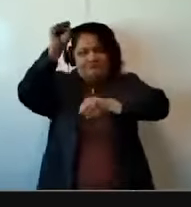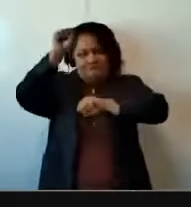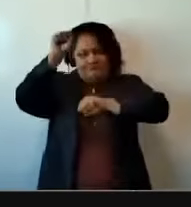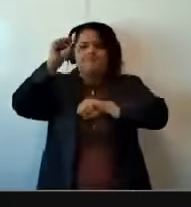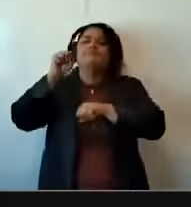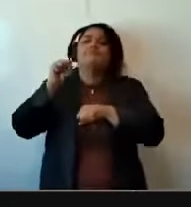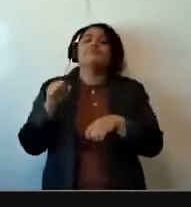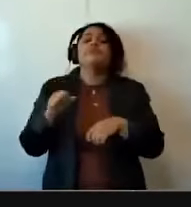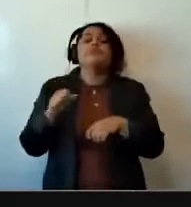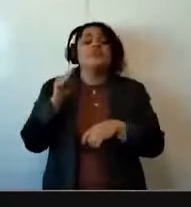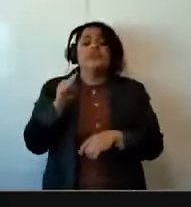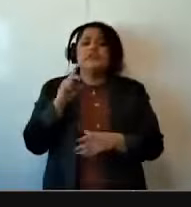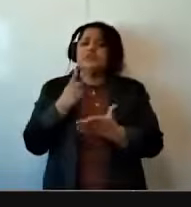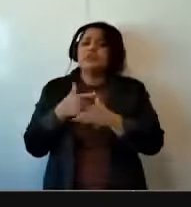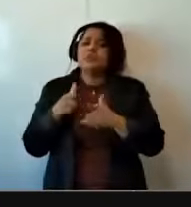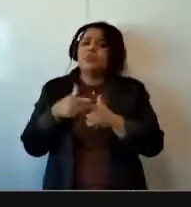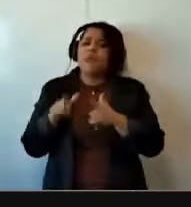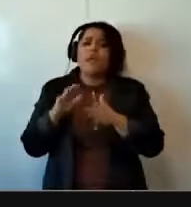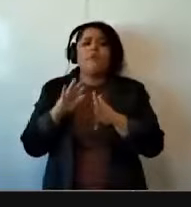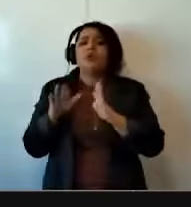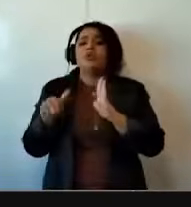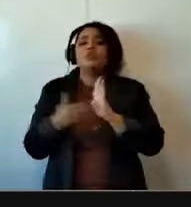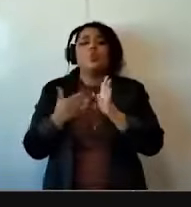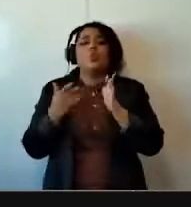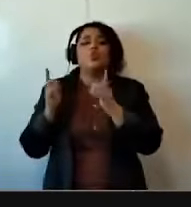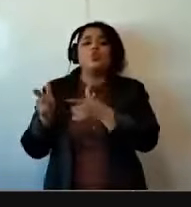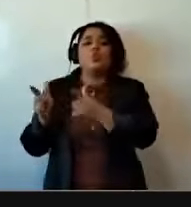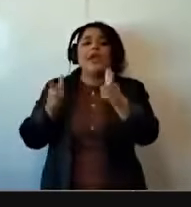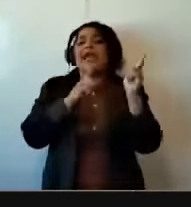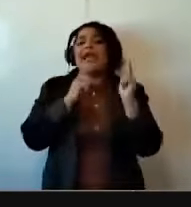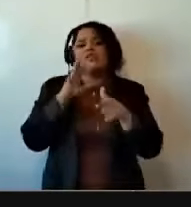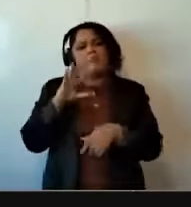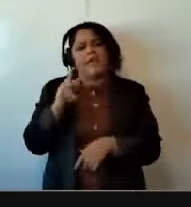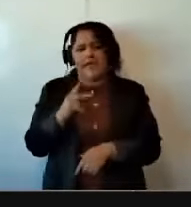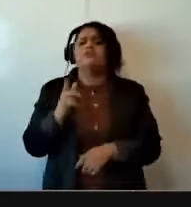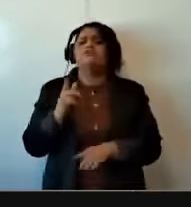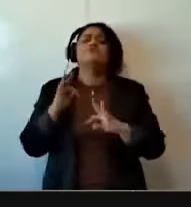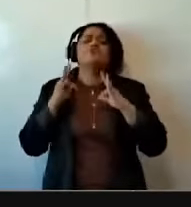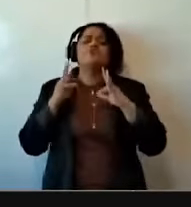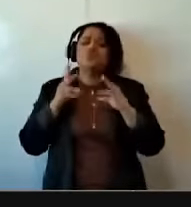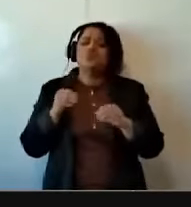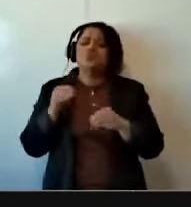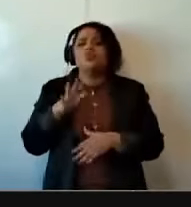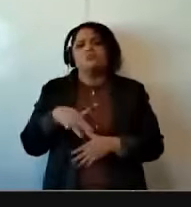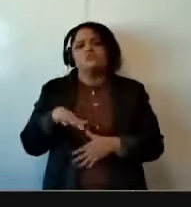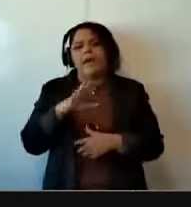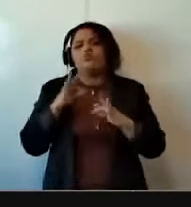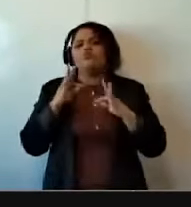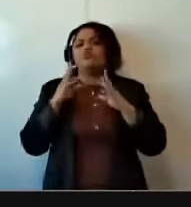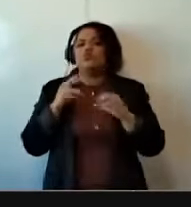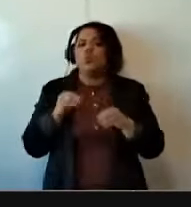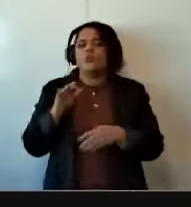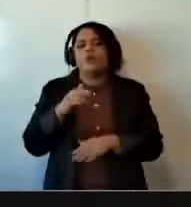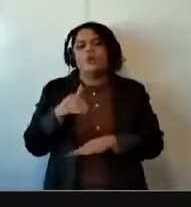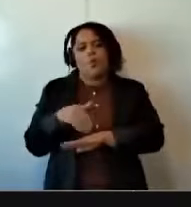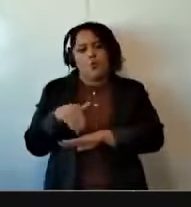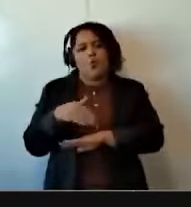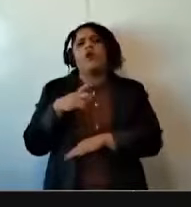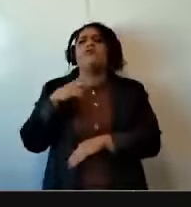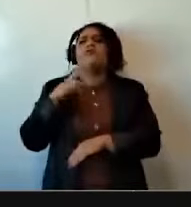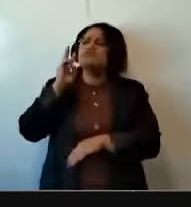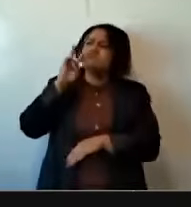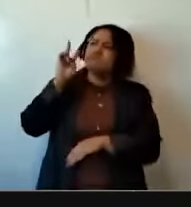cantos de Belo Horizonte, em todo o bairro, em toda a rua. Se você começar a observar, tem fios e